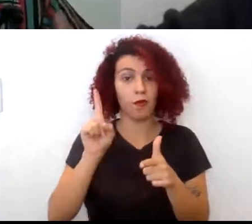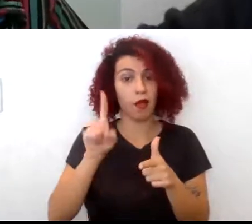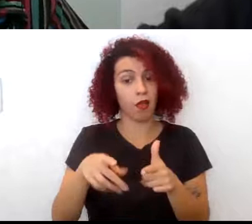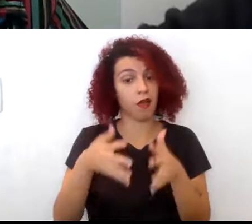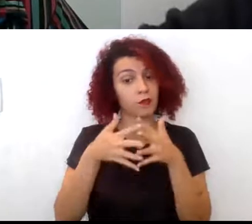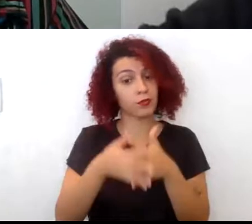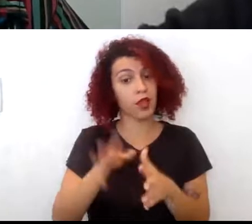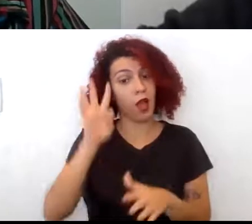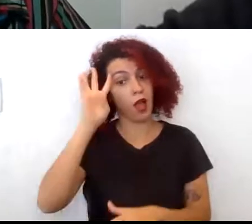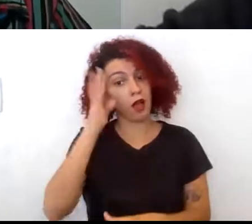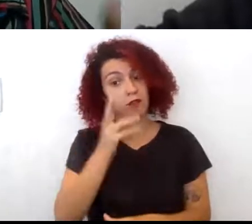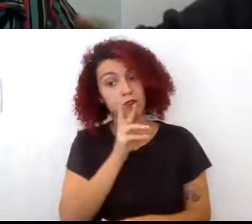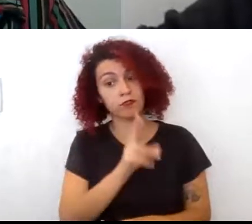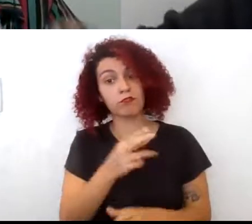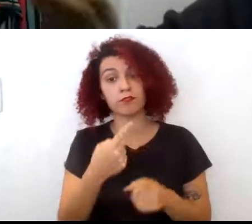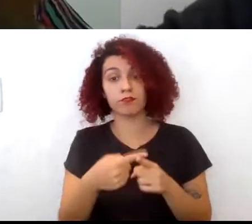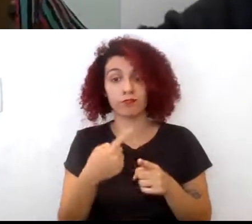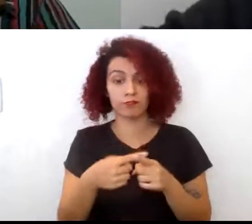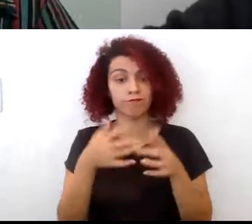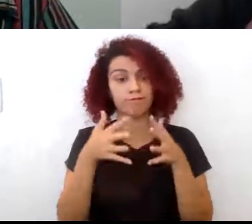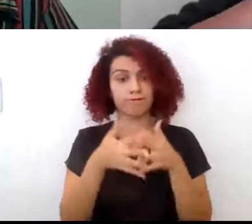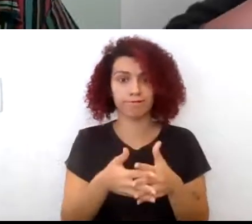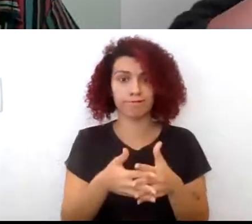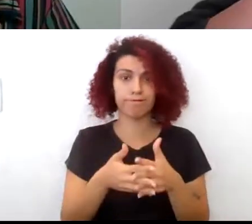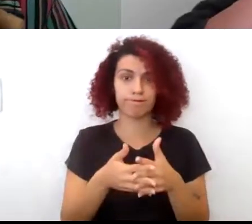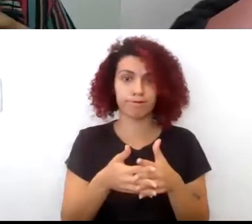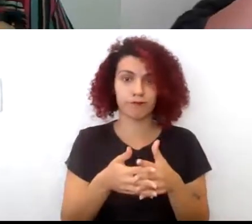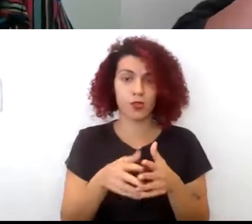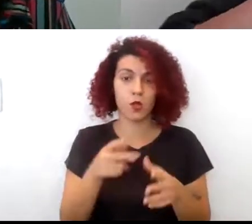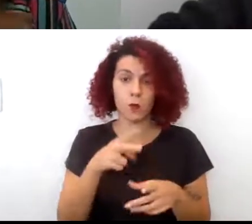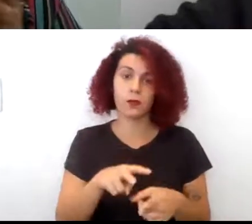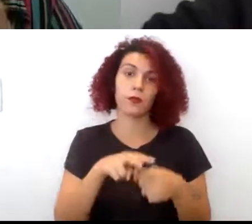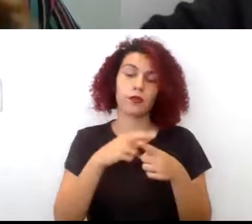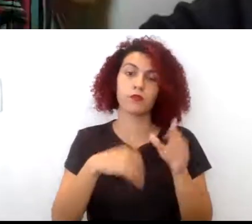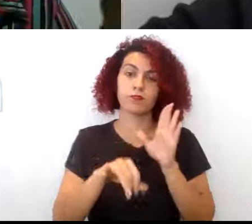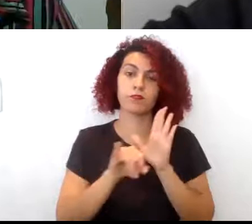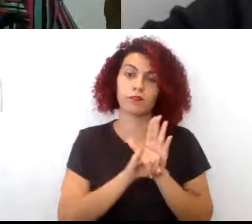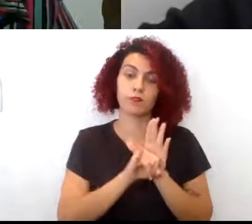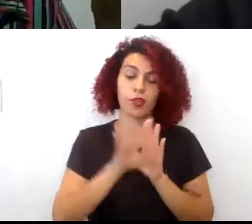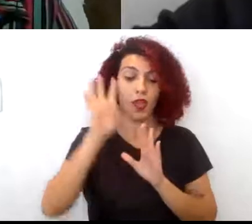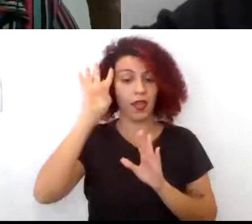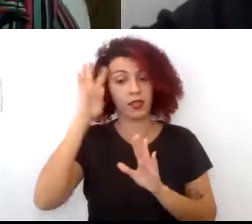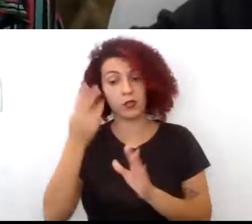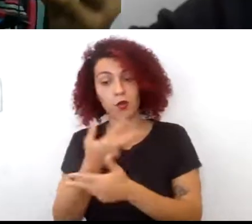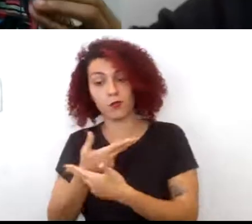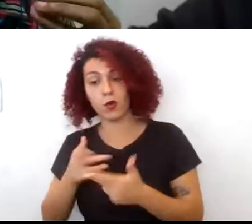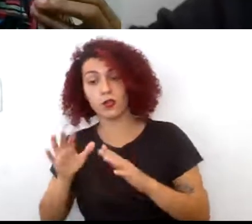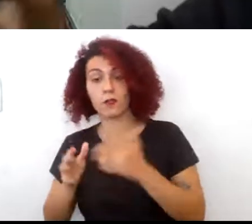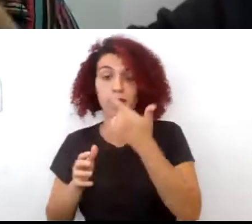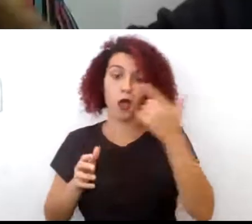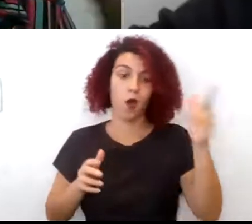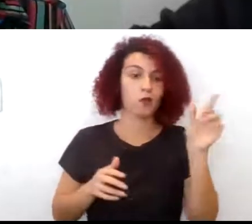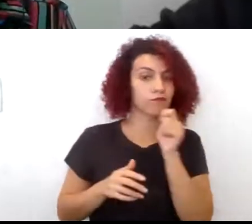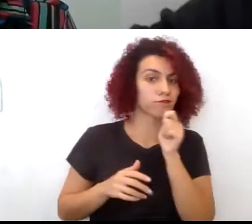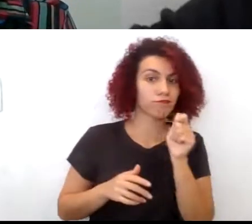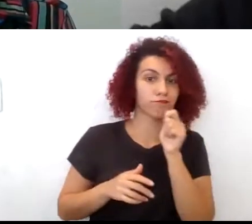solução precisa ser complexo quando a gente traz a solução da identidade resolve uma parte não resolve a outra não foi mesmo quando